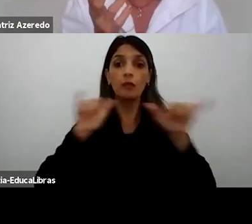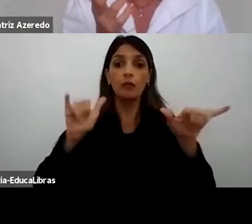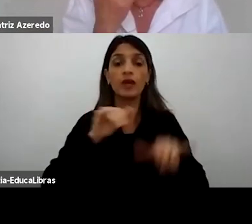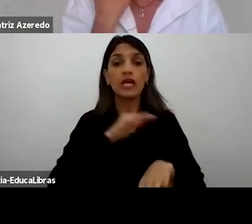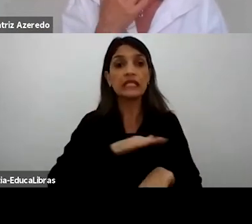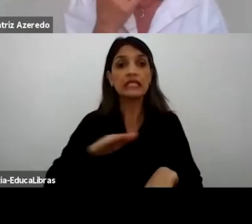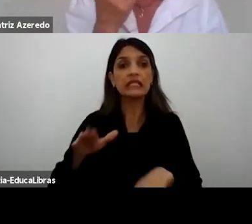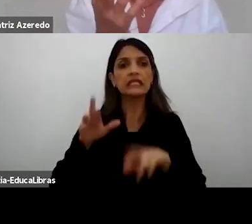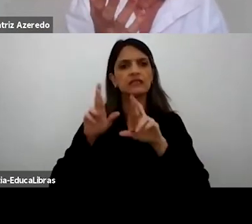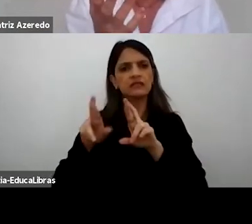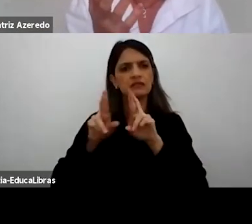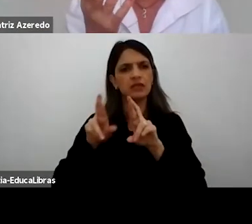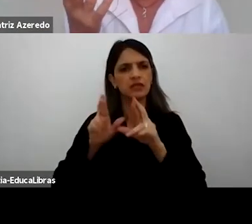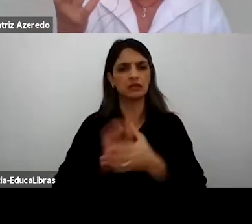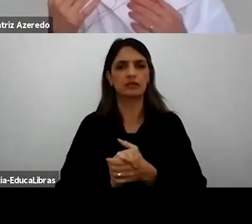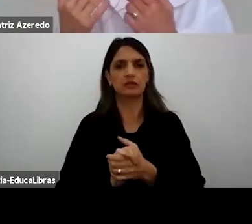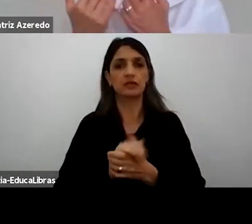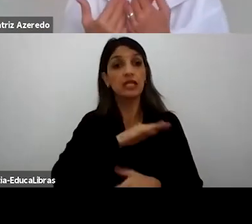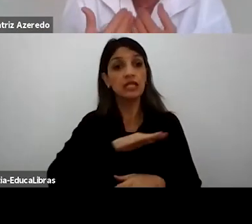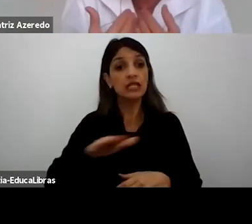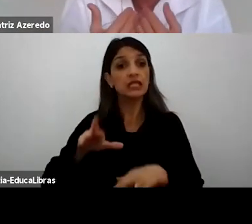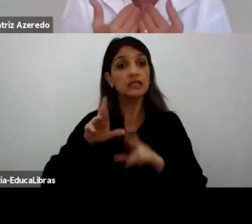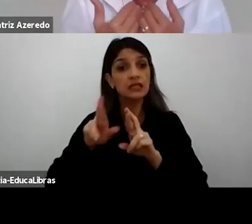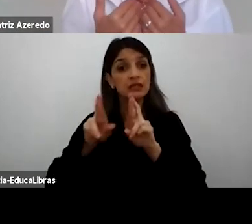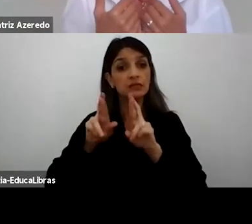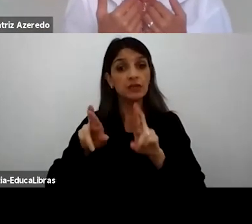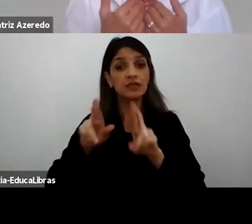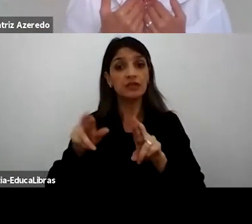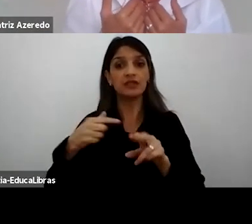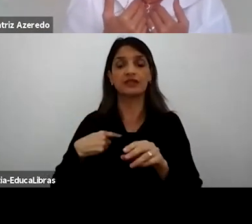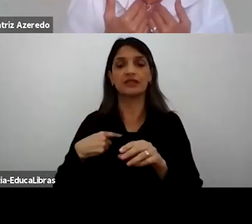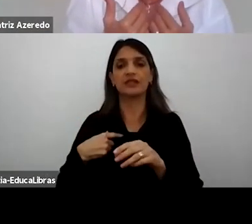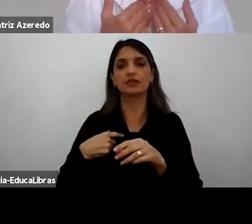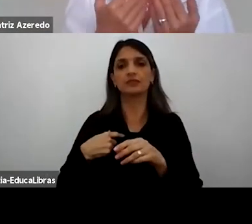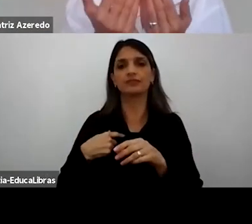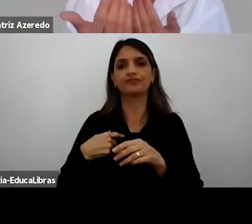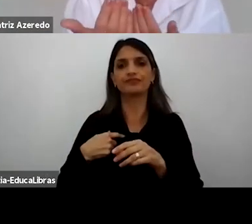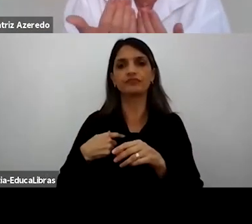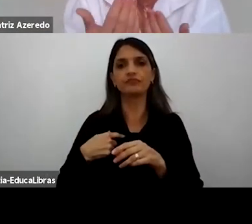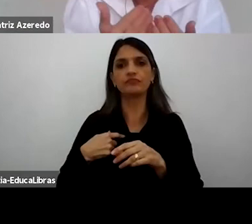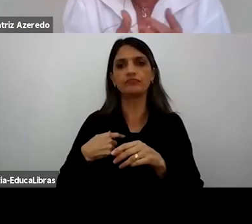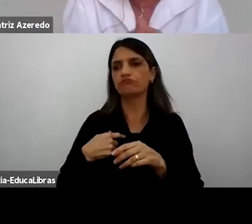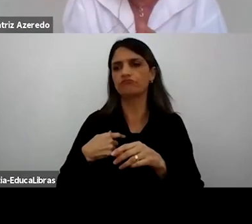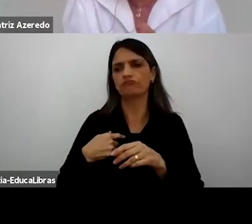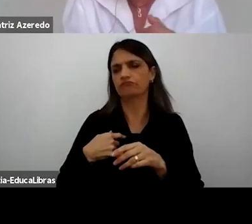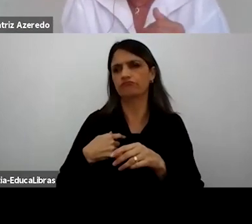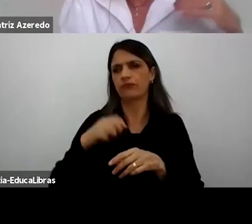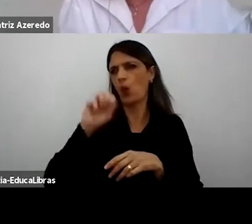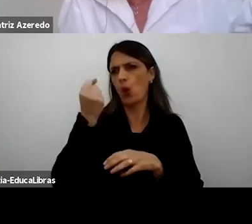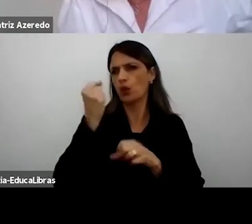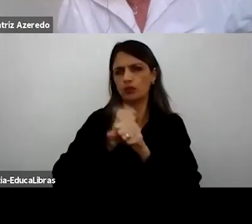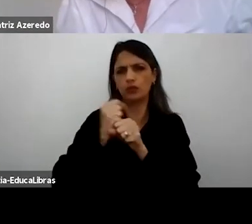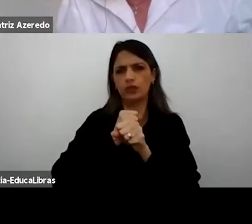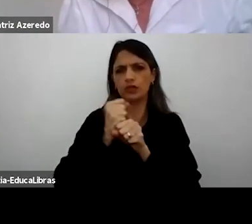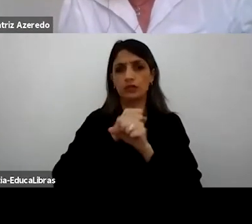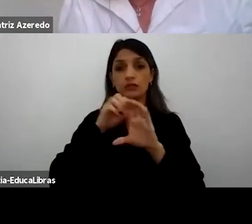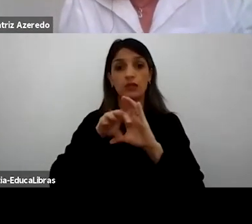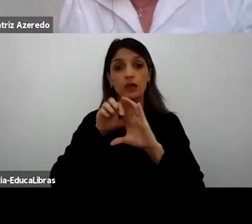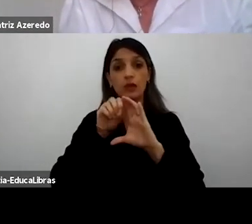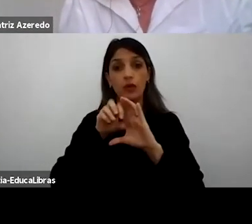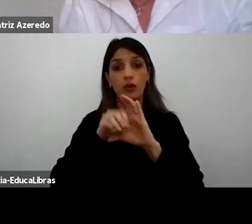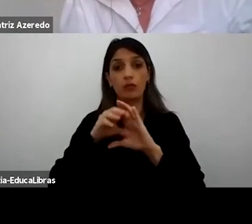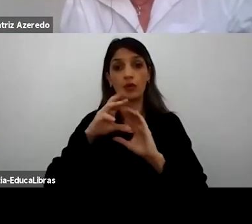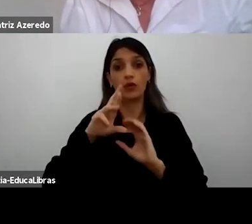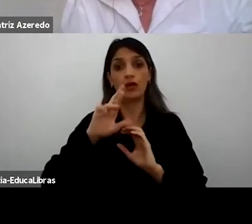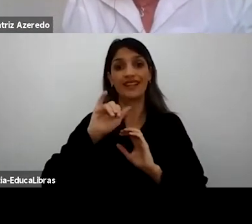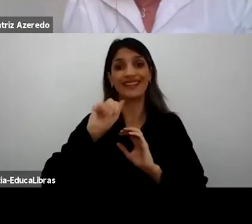Veja bem, o Criança Esperança, eu estou há muito menos tempo na Globo, né? 8 anos na Globo, Criança Esperança é dos anos